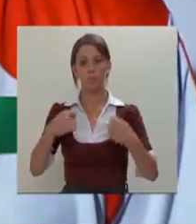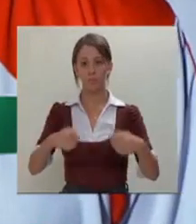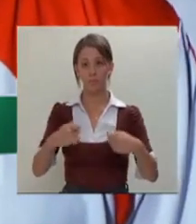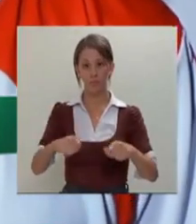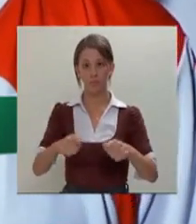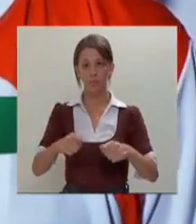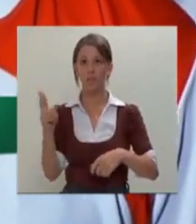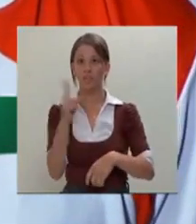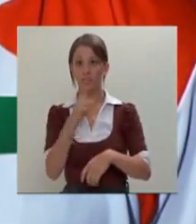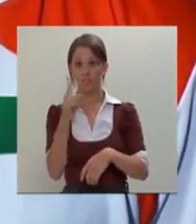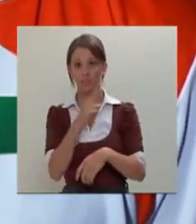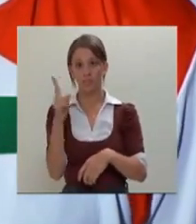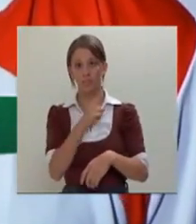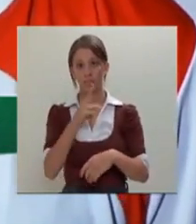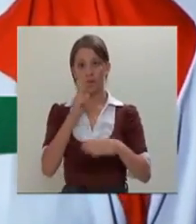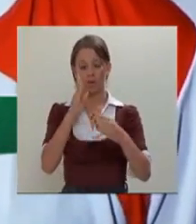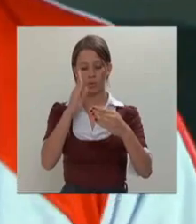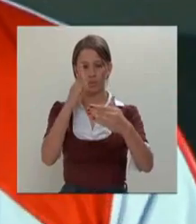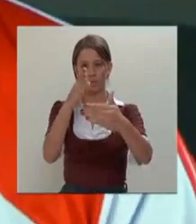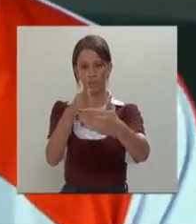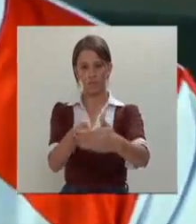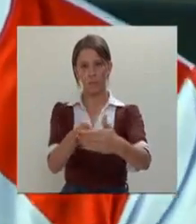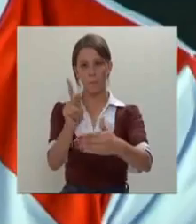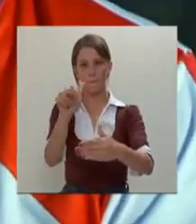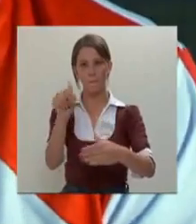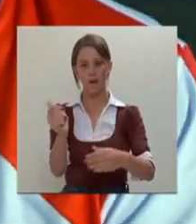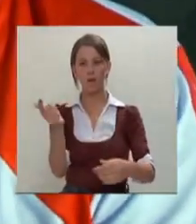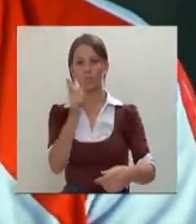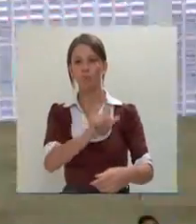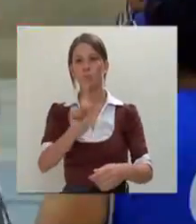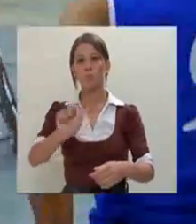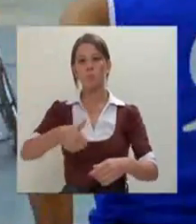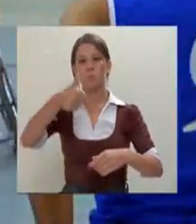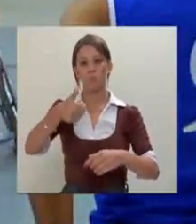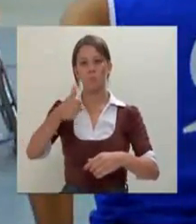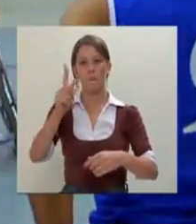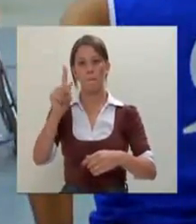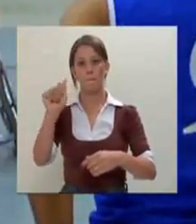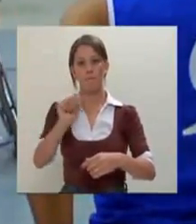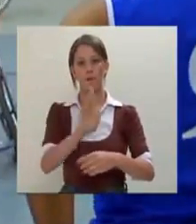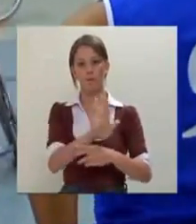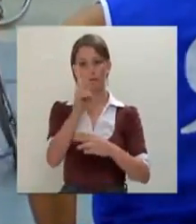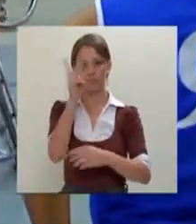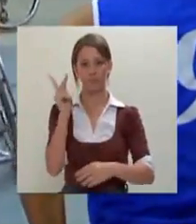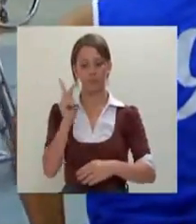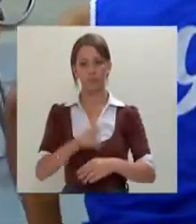ser uma partida muito difícil e complicada, viu? A pisa vai ser pesada.